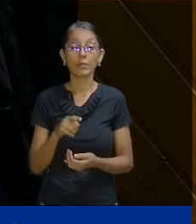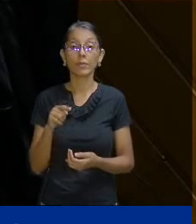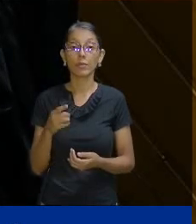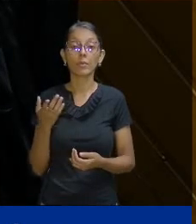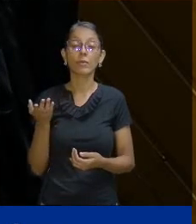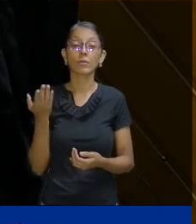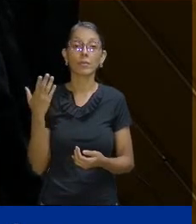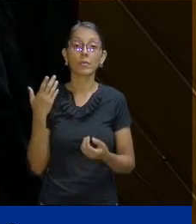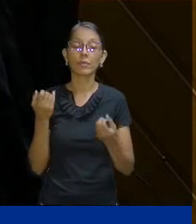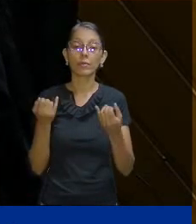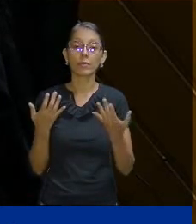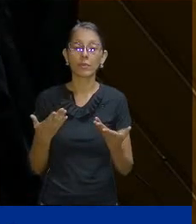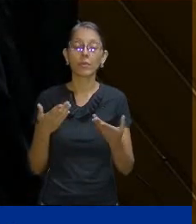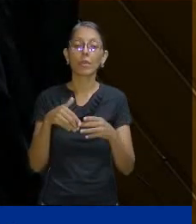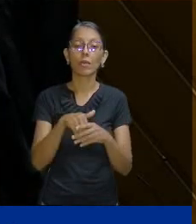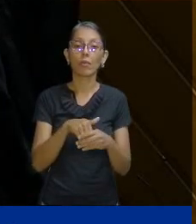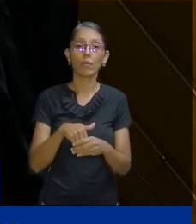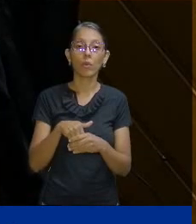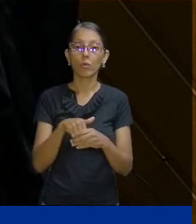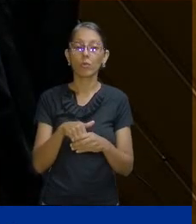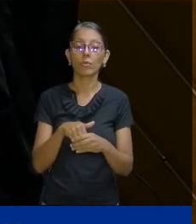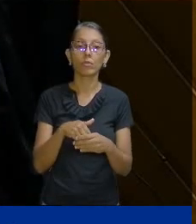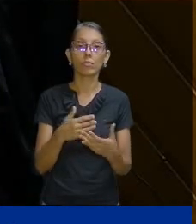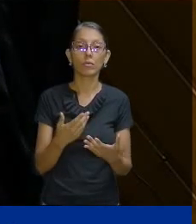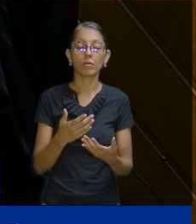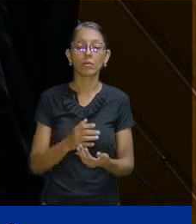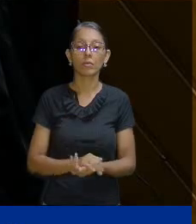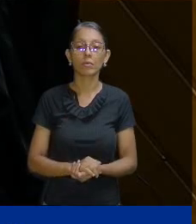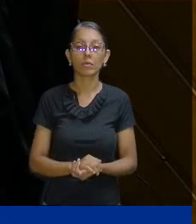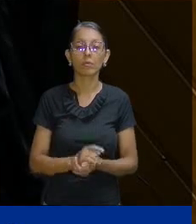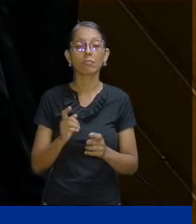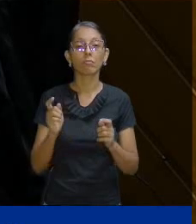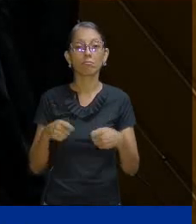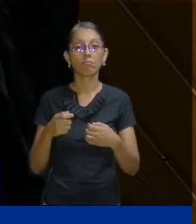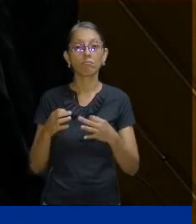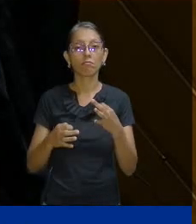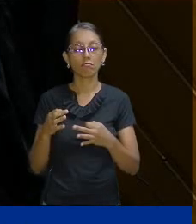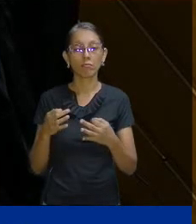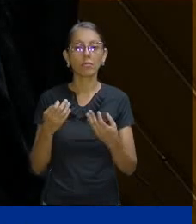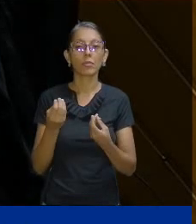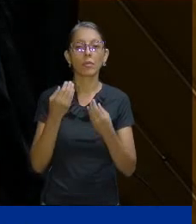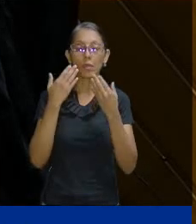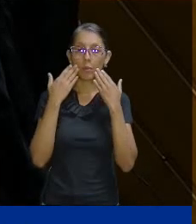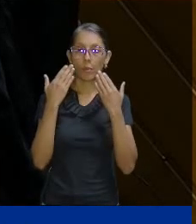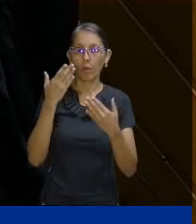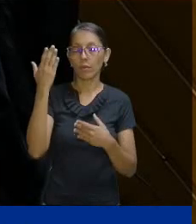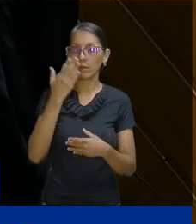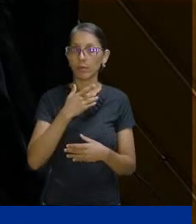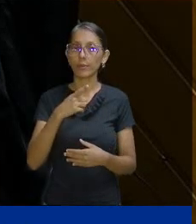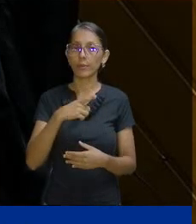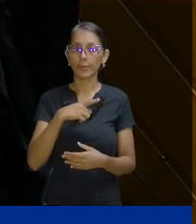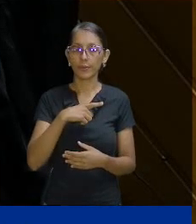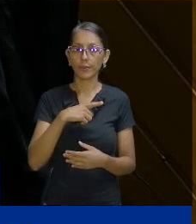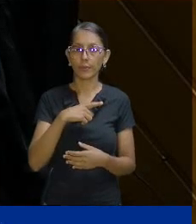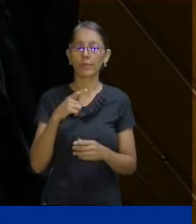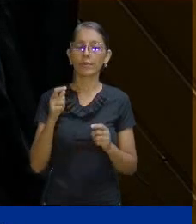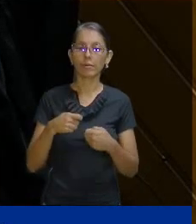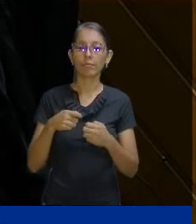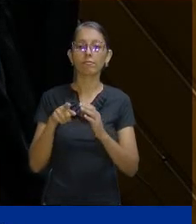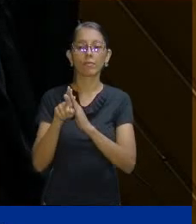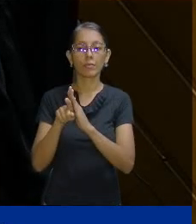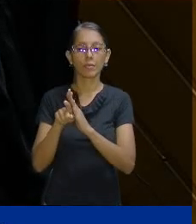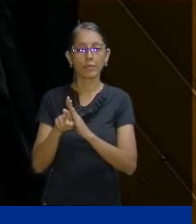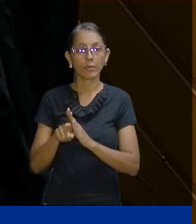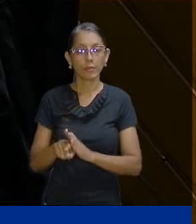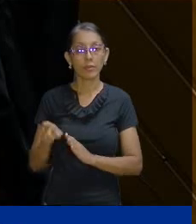no sentido de julgar improcedente as demandas, com base na ausência de provas robustas que demonstrasse a ciência e a anuência